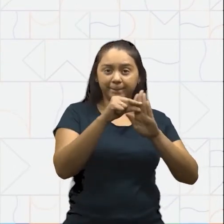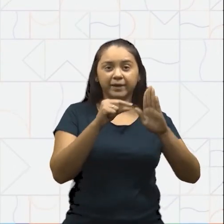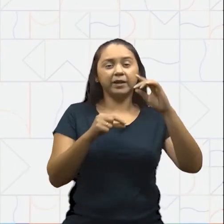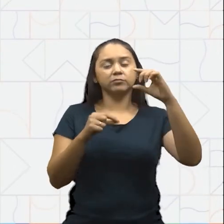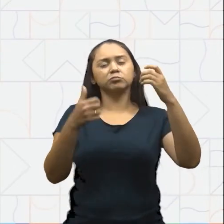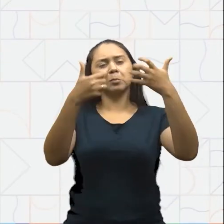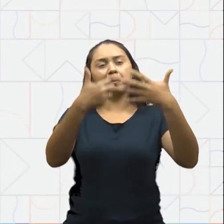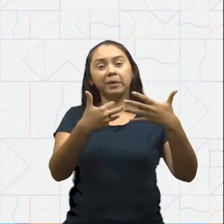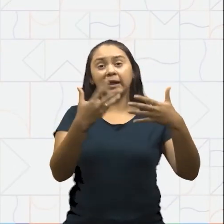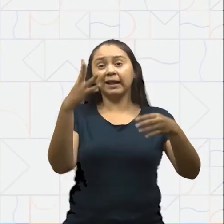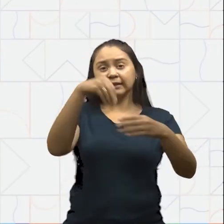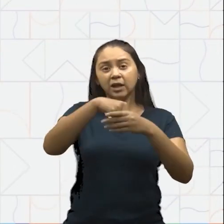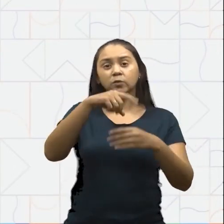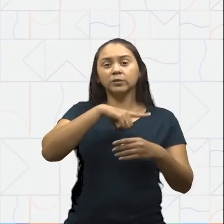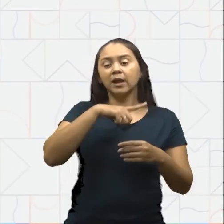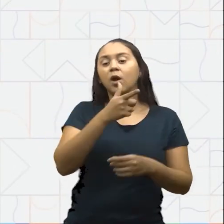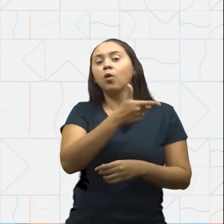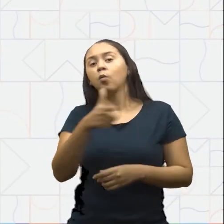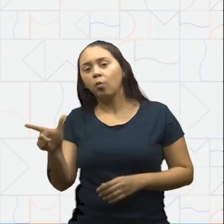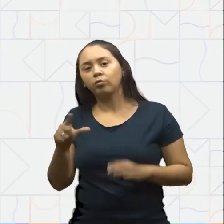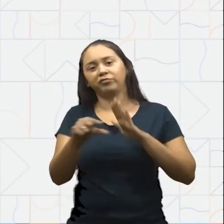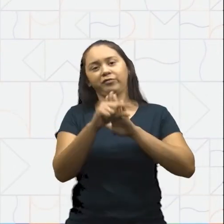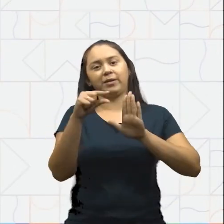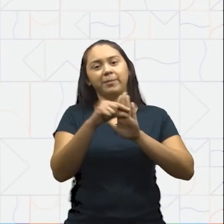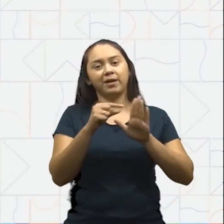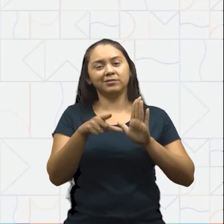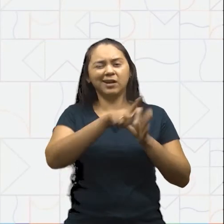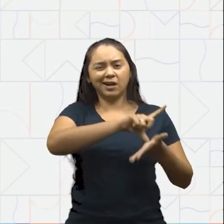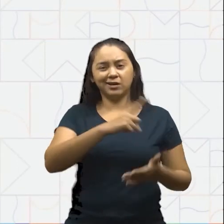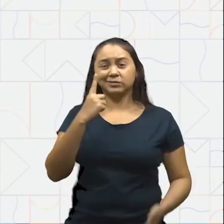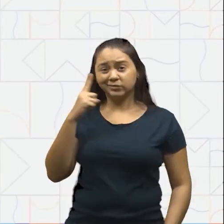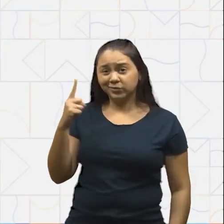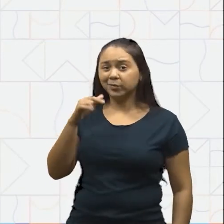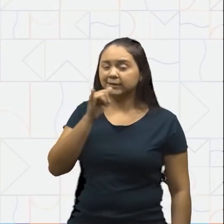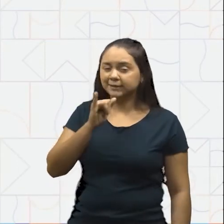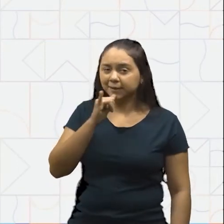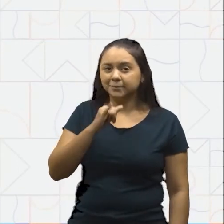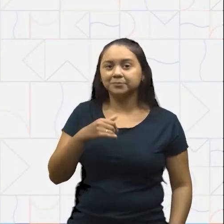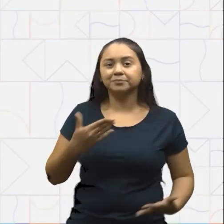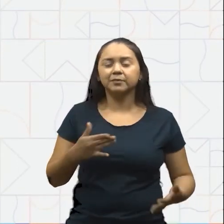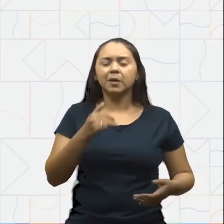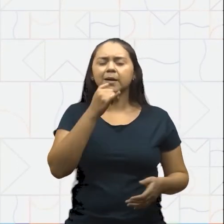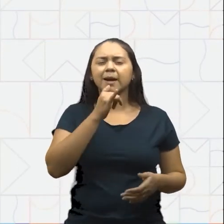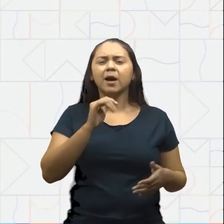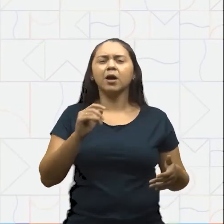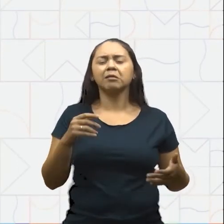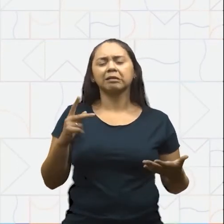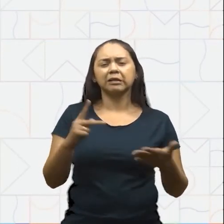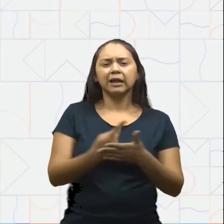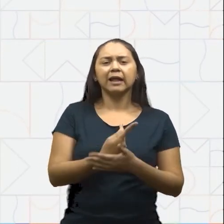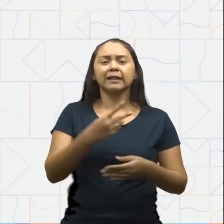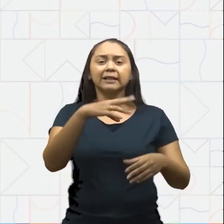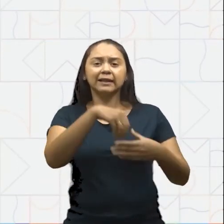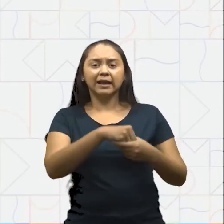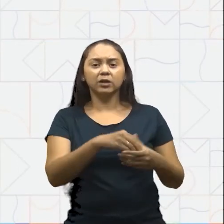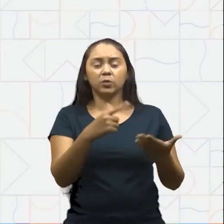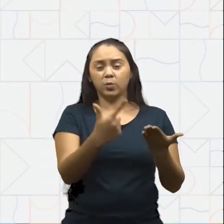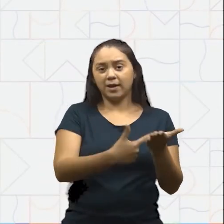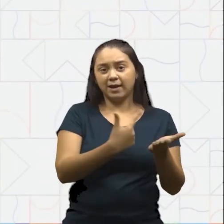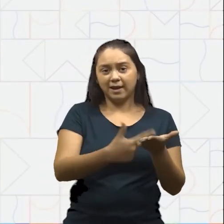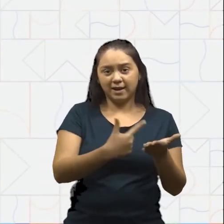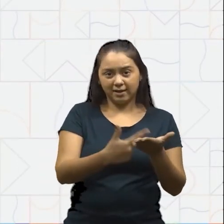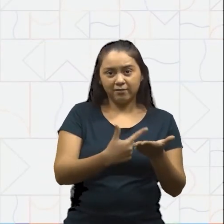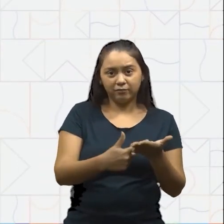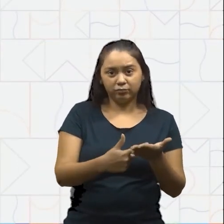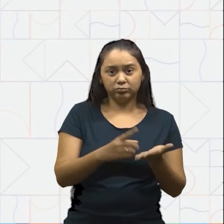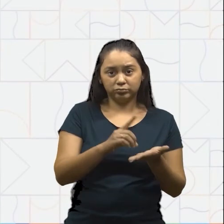outro verbete, como acabamos de ver nesse exemplo digital. Quando isso acontece em livros de enciclopédias, as palavras